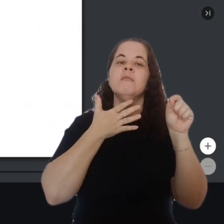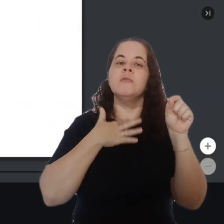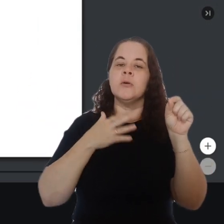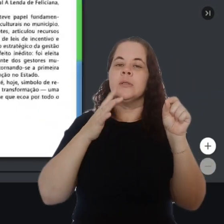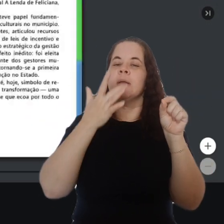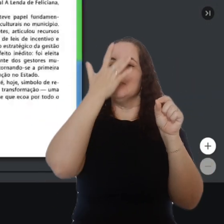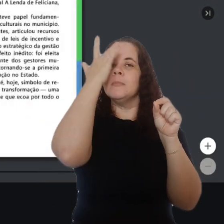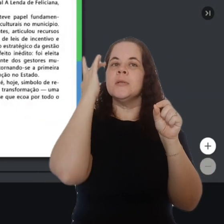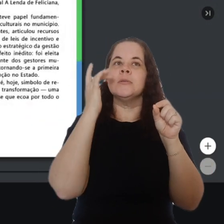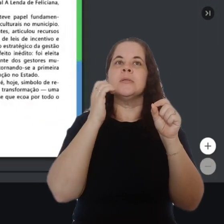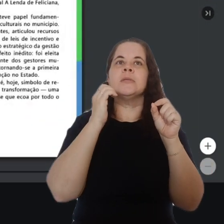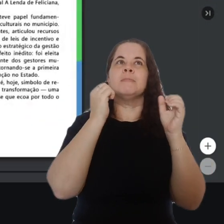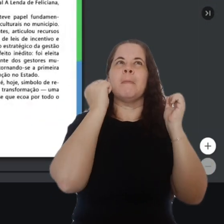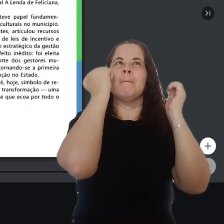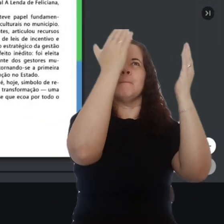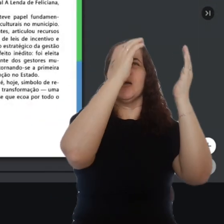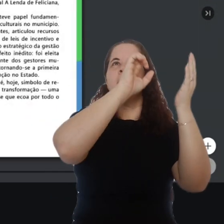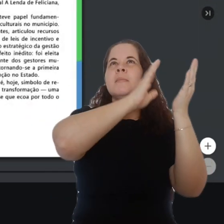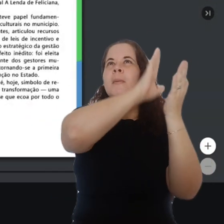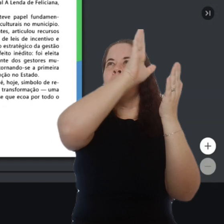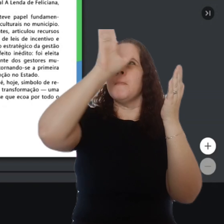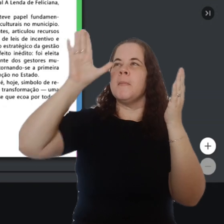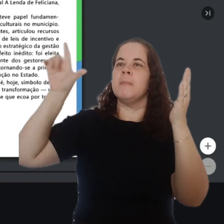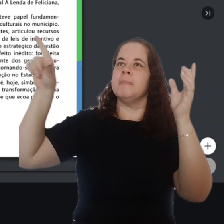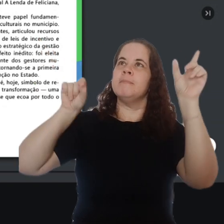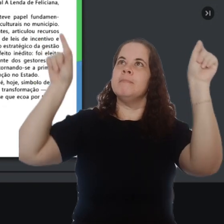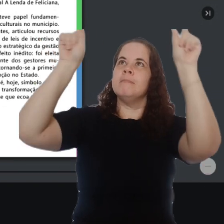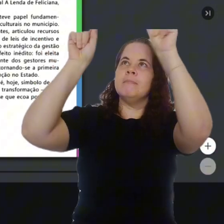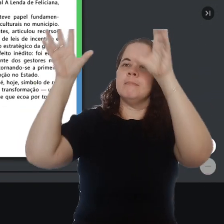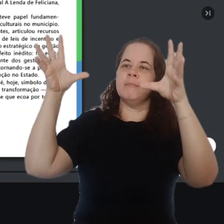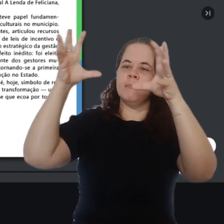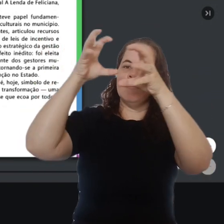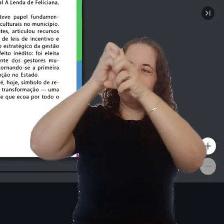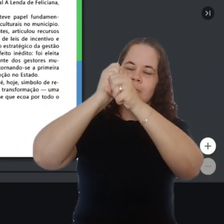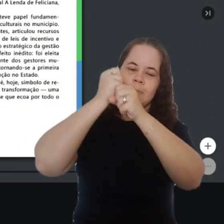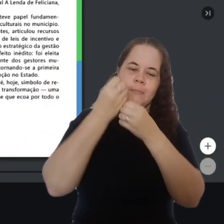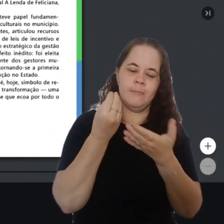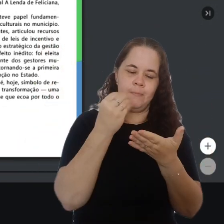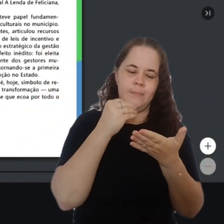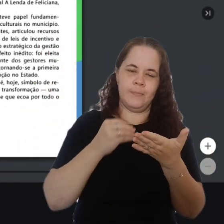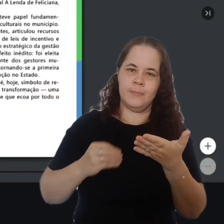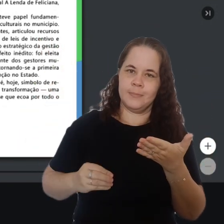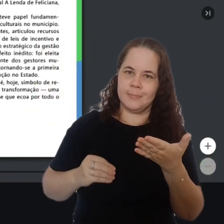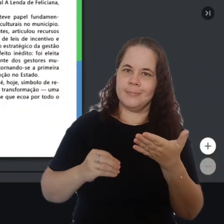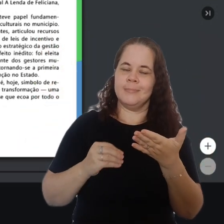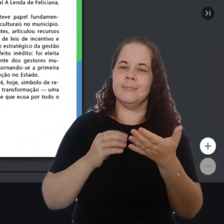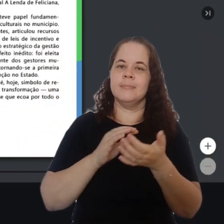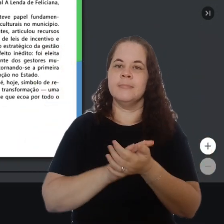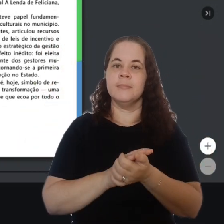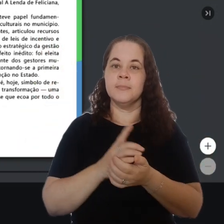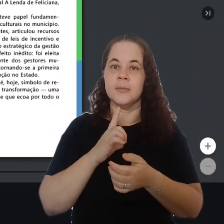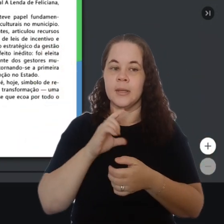mais distante do centro pudessem participar, né? A gente tem aqui a É, Stephanie, que ela é gestora cultural.